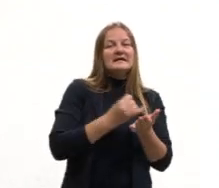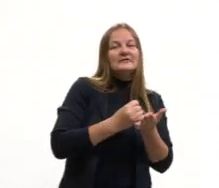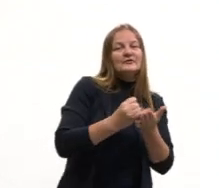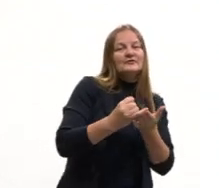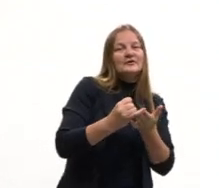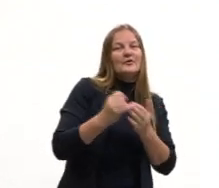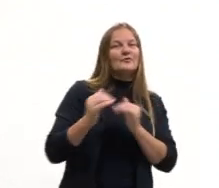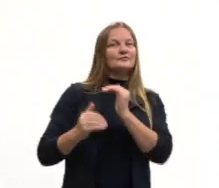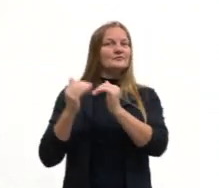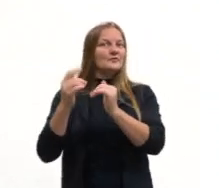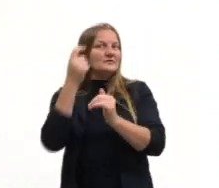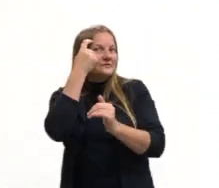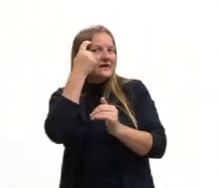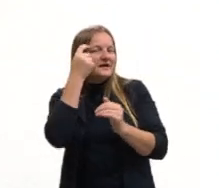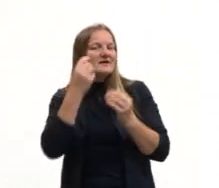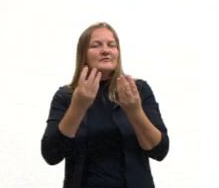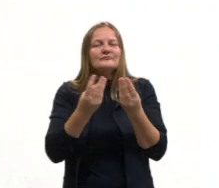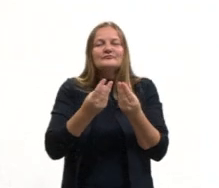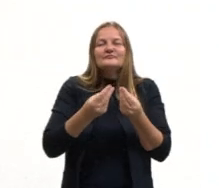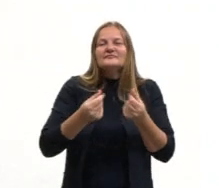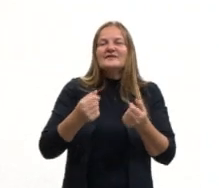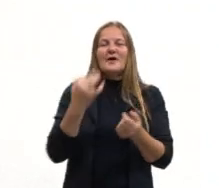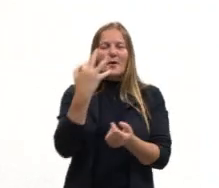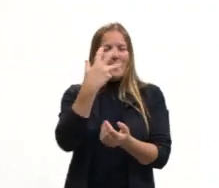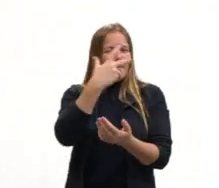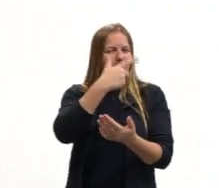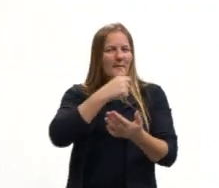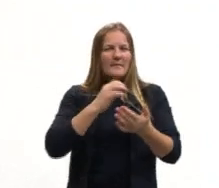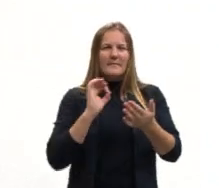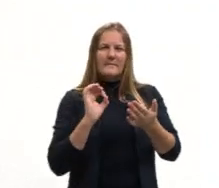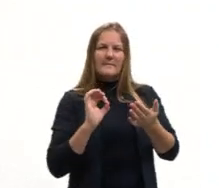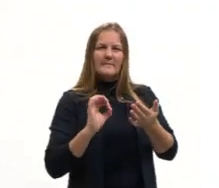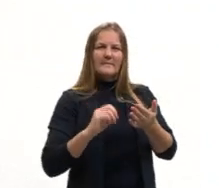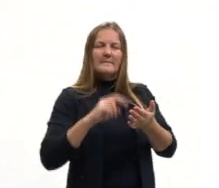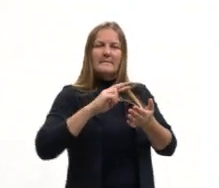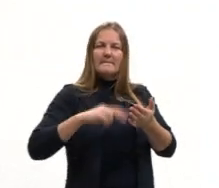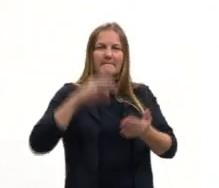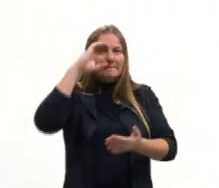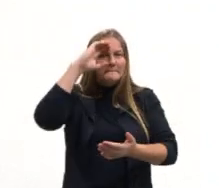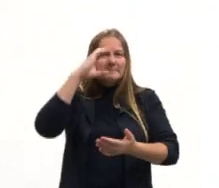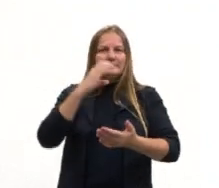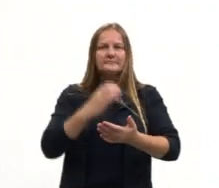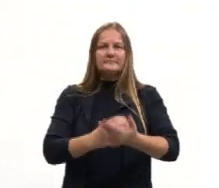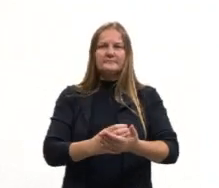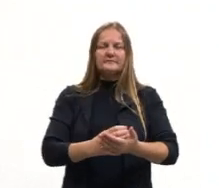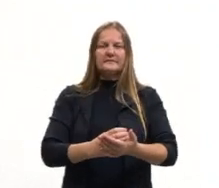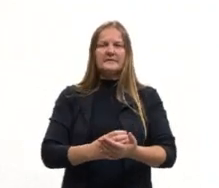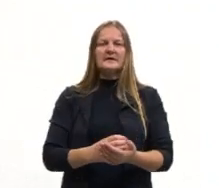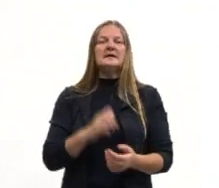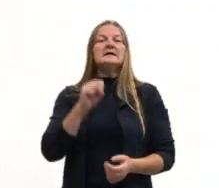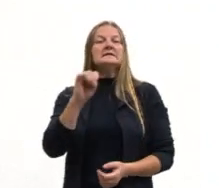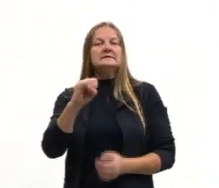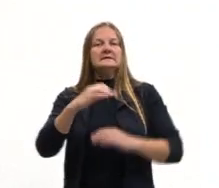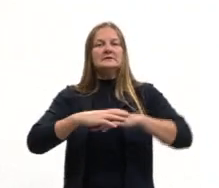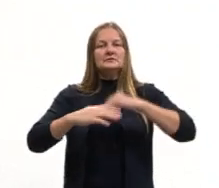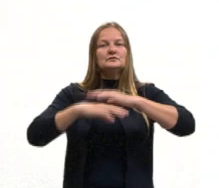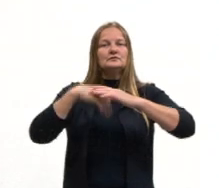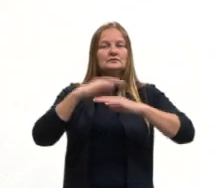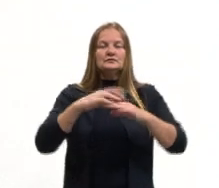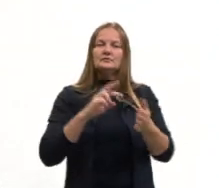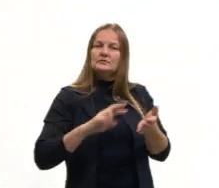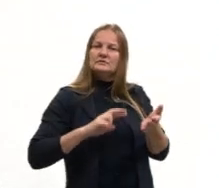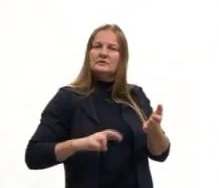das ideias apresentadas na tese a hora se a construção da redação